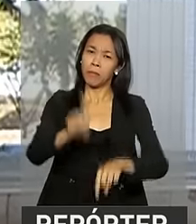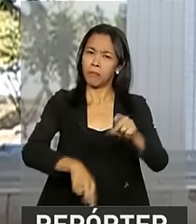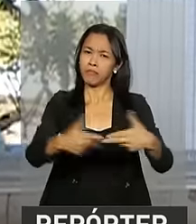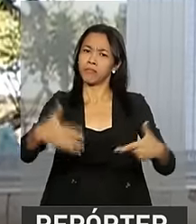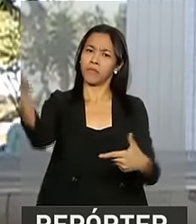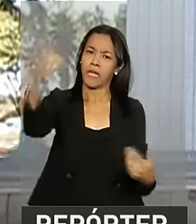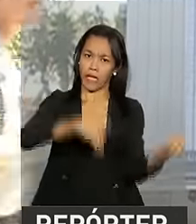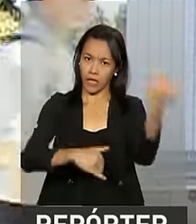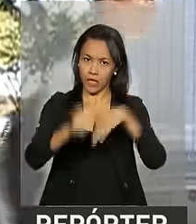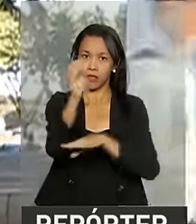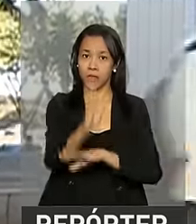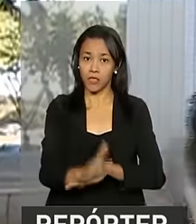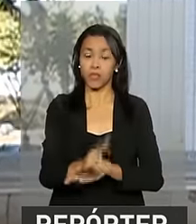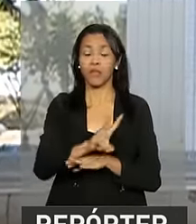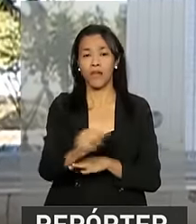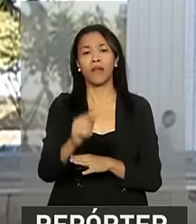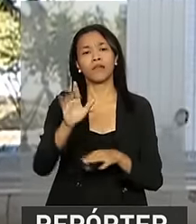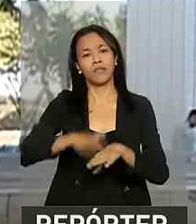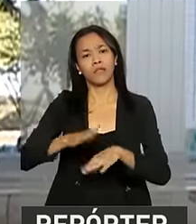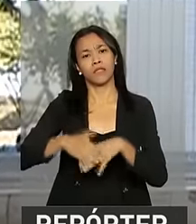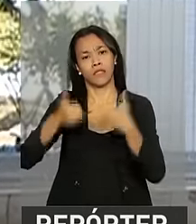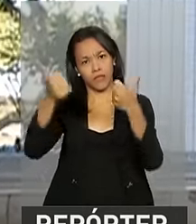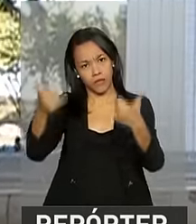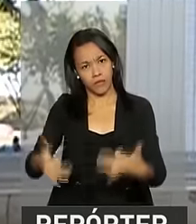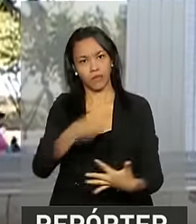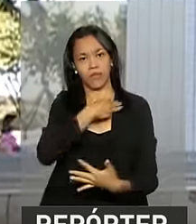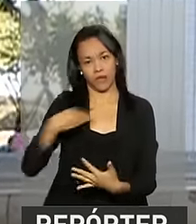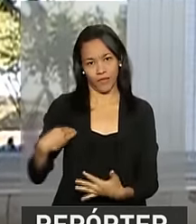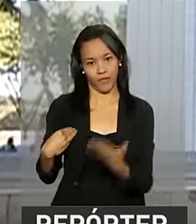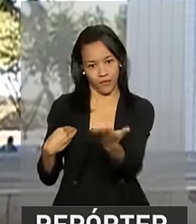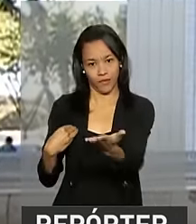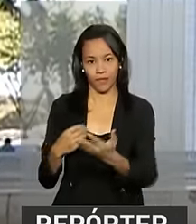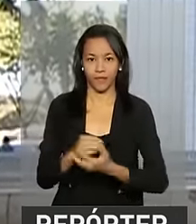como explica o ministro da Indústria, Comércio Exterior e Serviços.